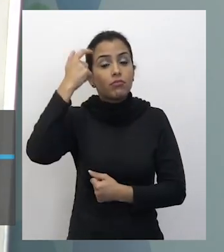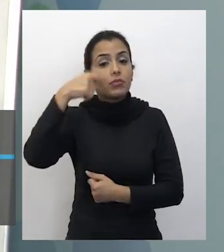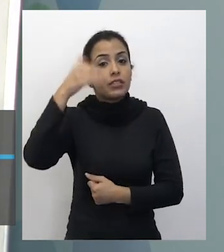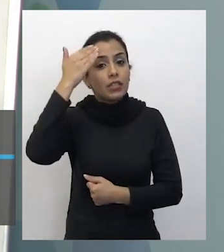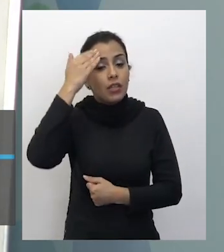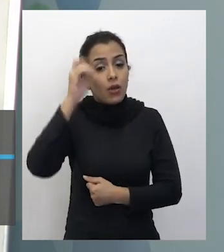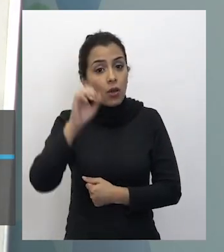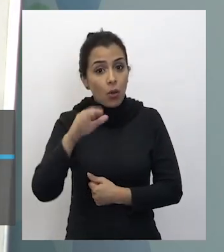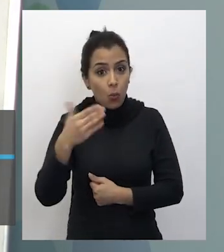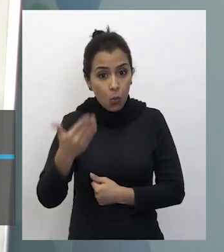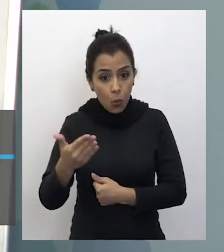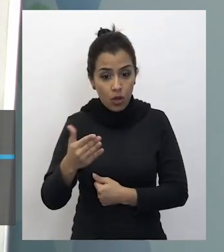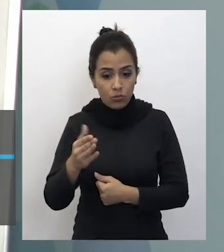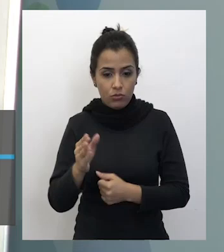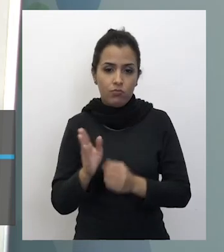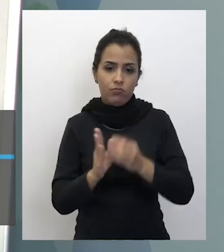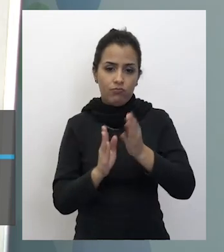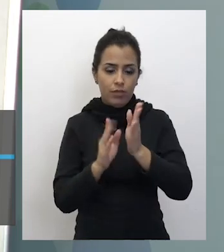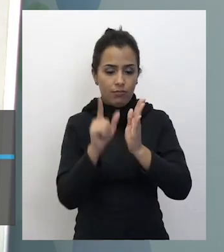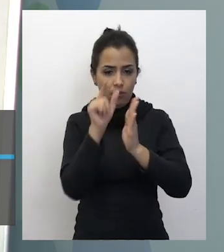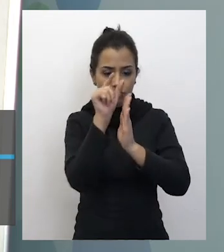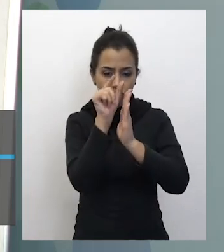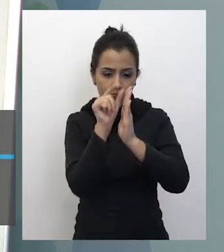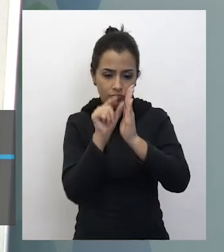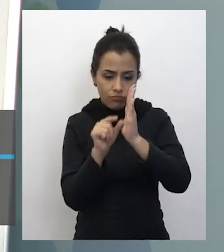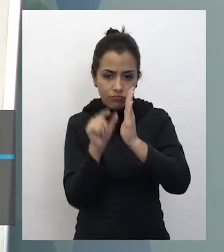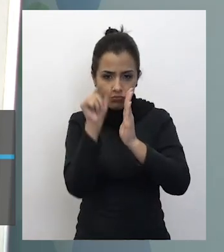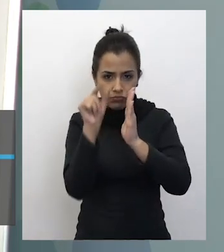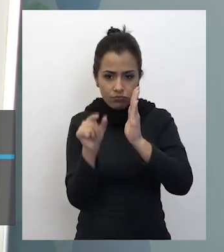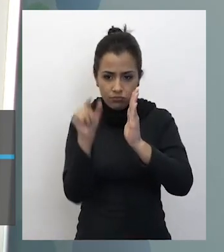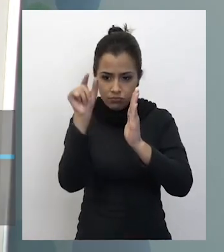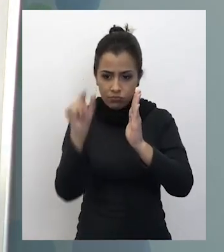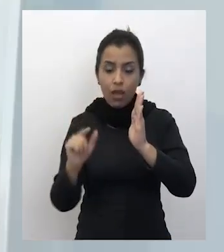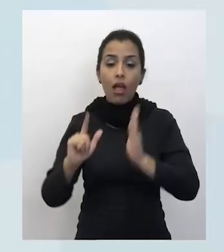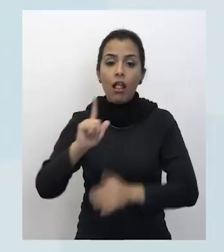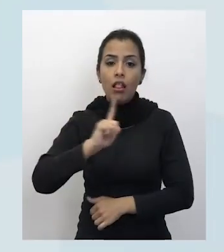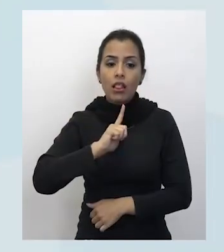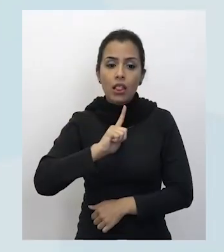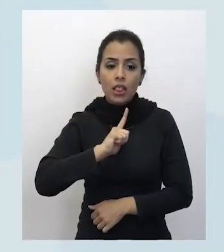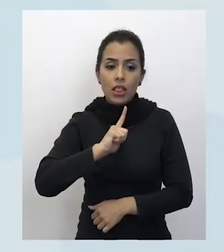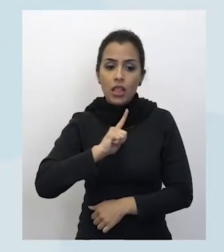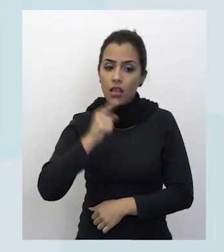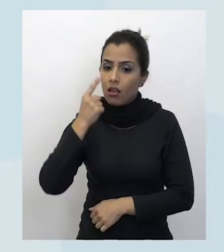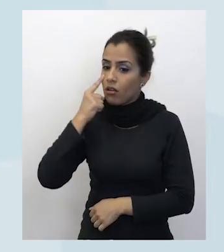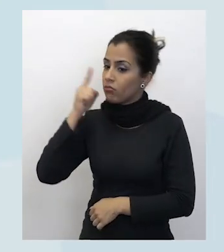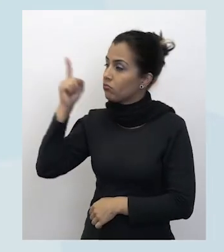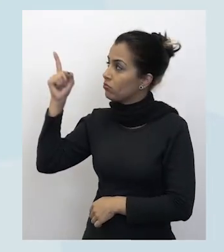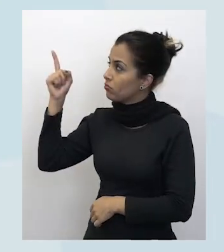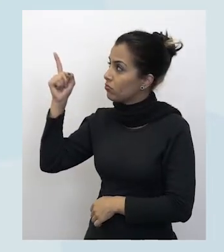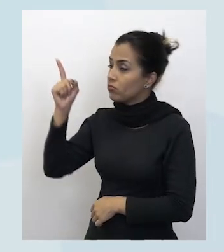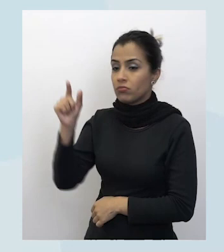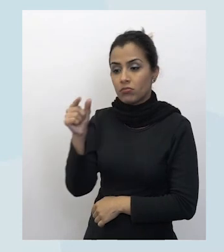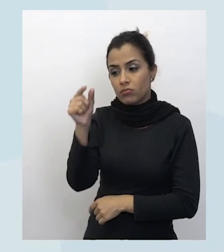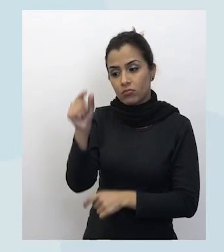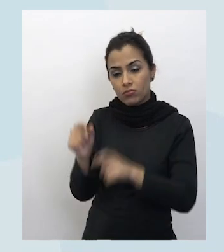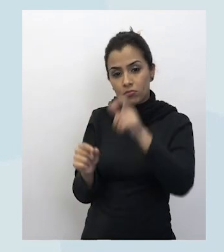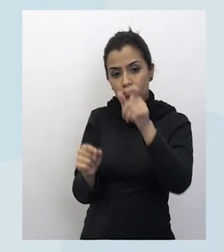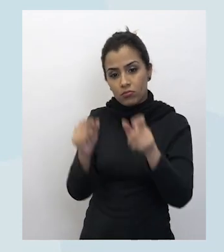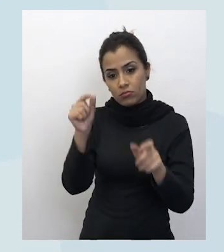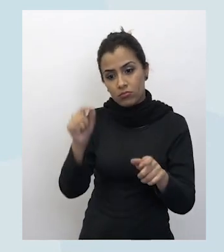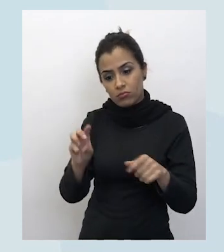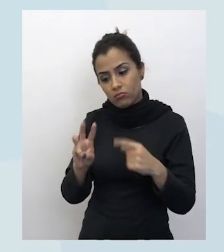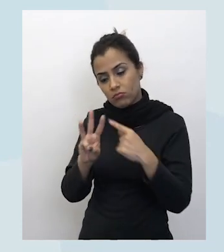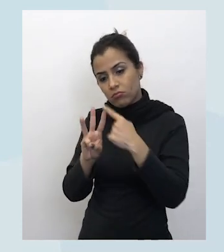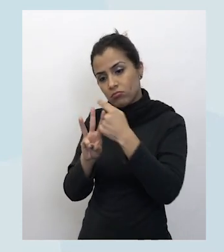quando emparelha aqui, a gente tenha exatamente a coincidência,